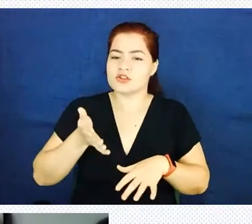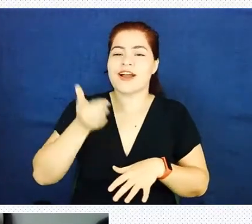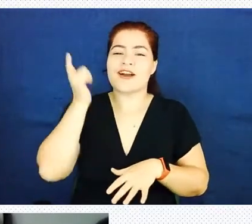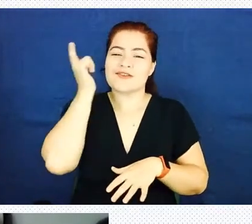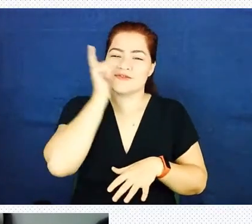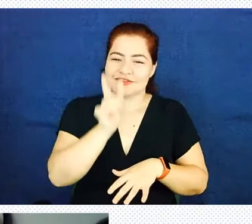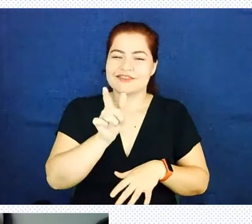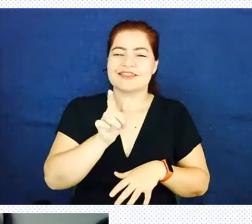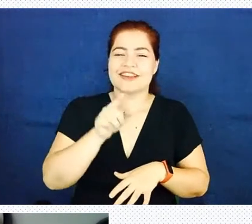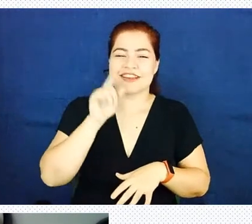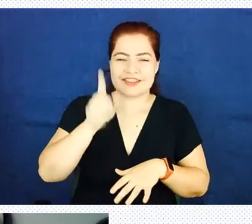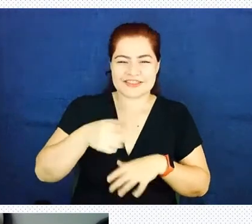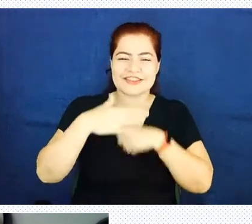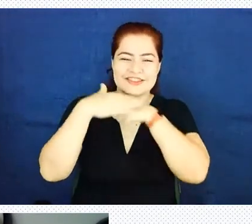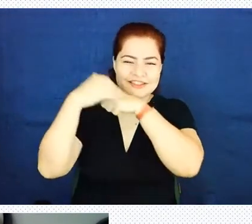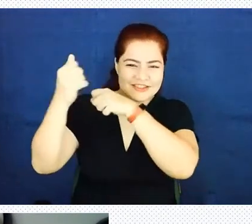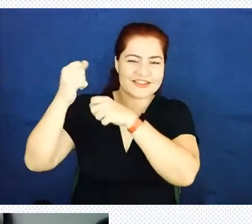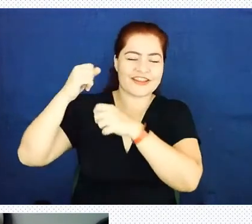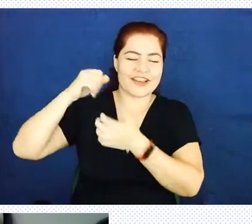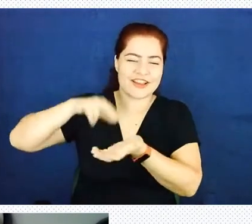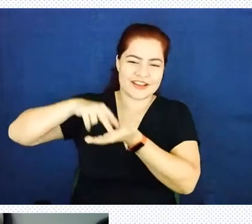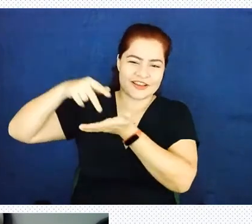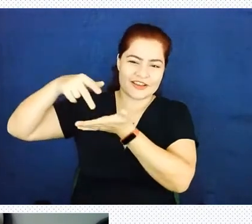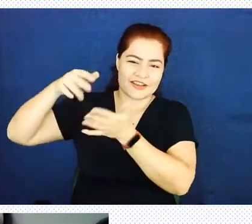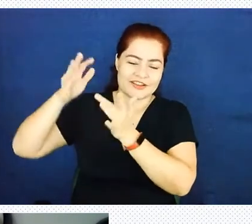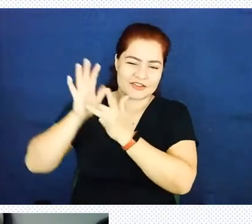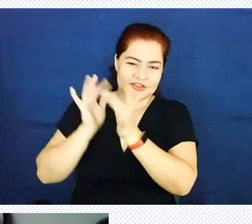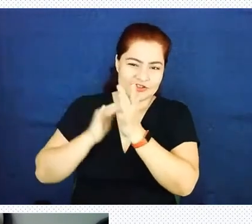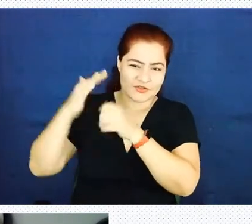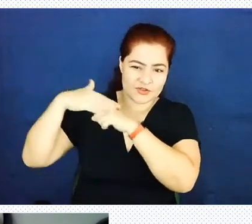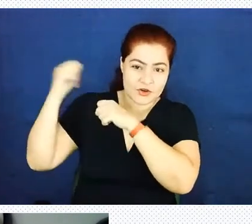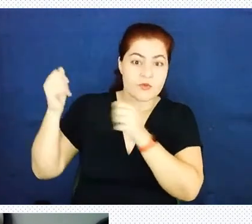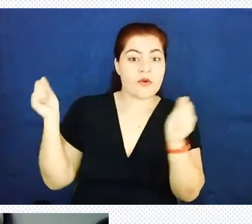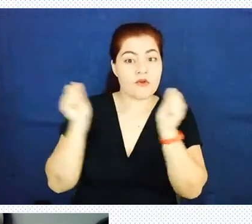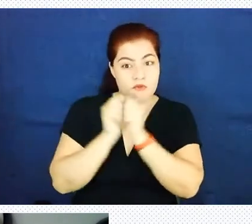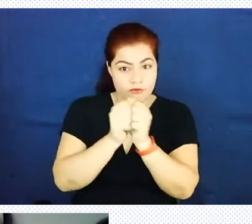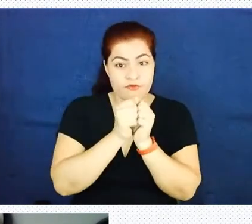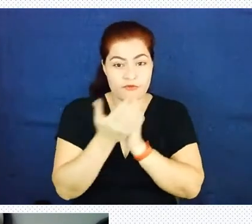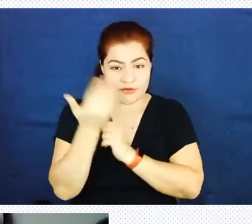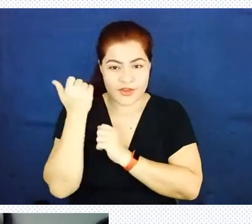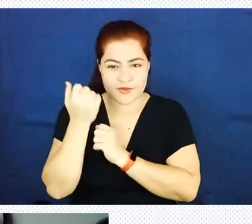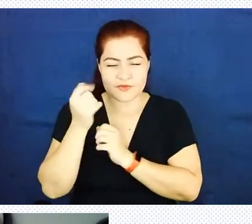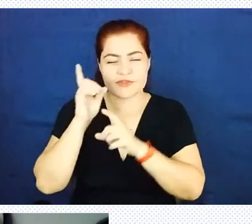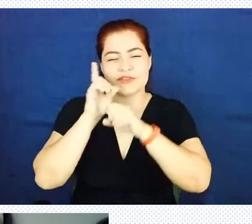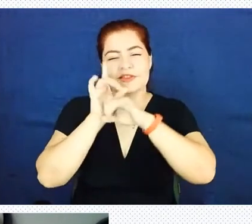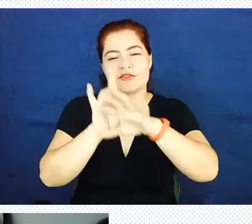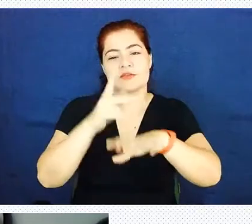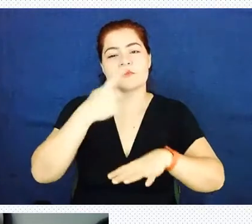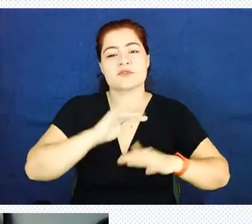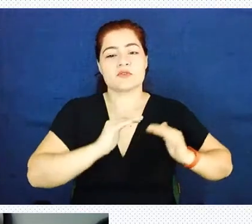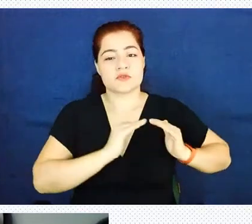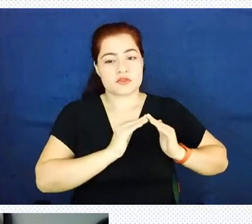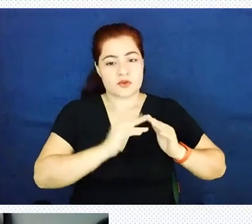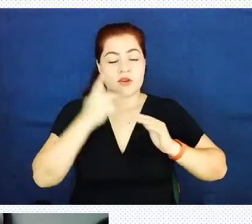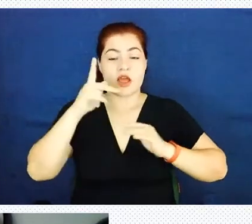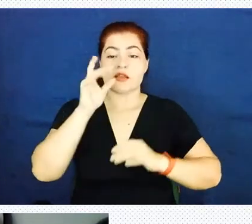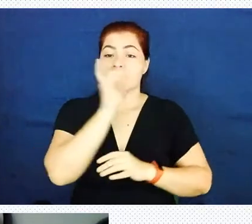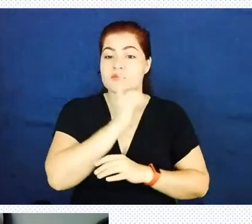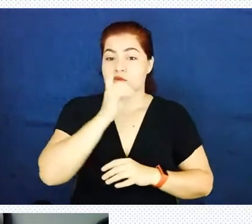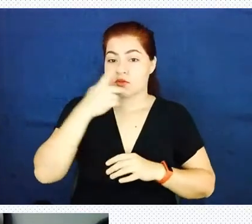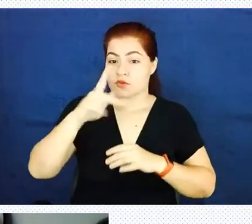você já atendeu ao chamado do Cristo. Vamos juntos. Deus abençoe teu lar, Deus abençoe teu domingo, tua